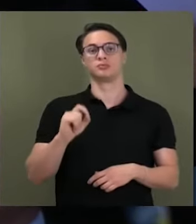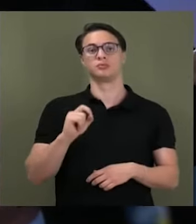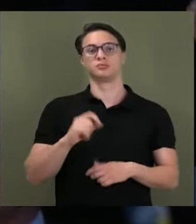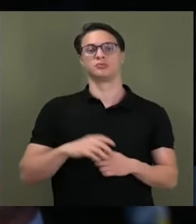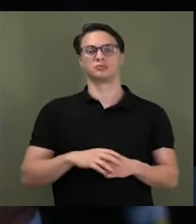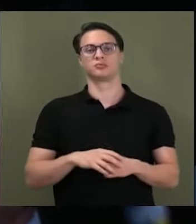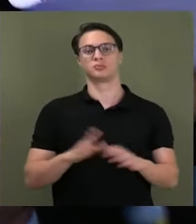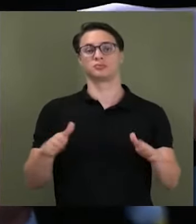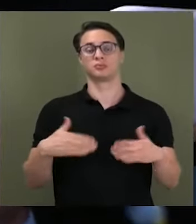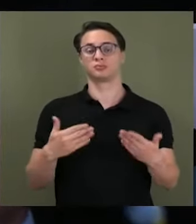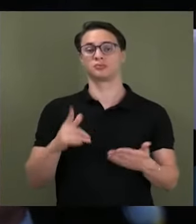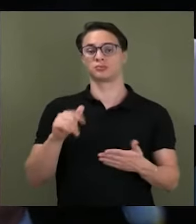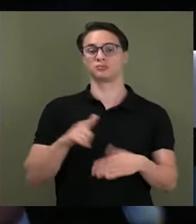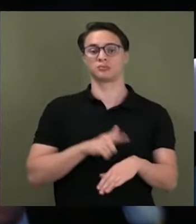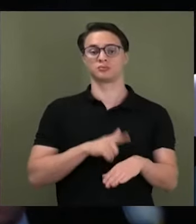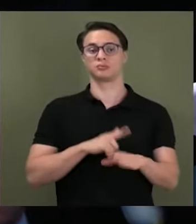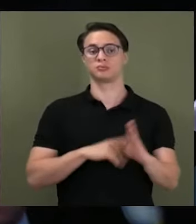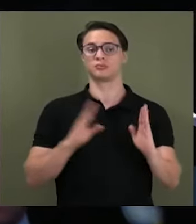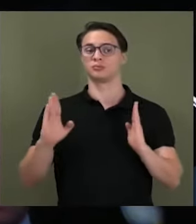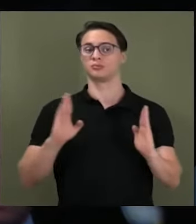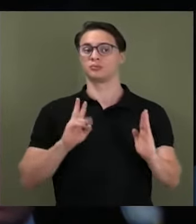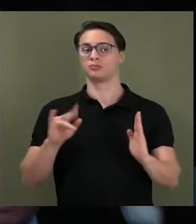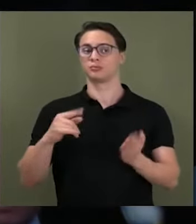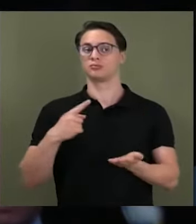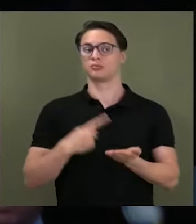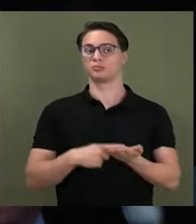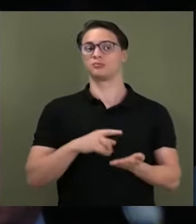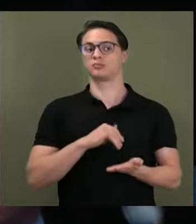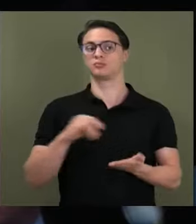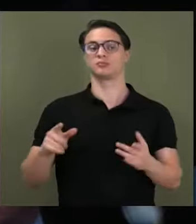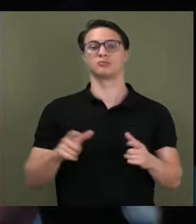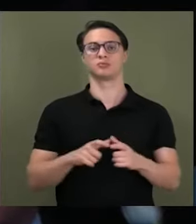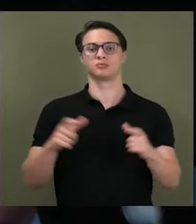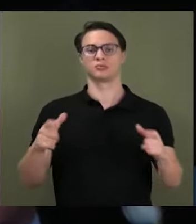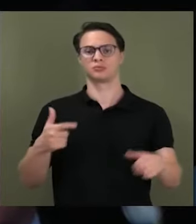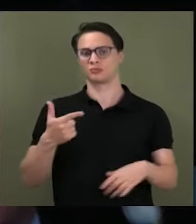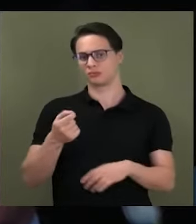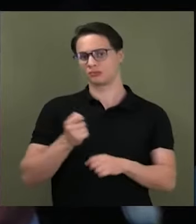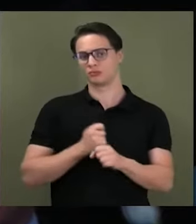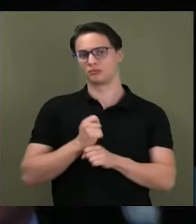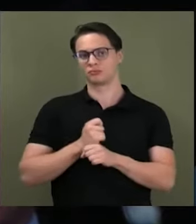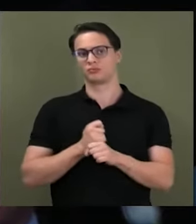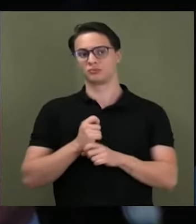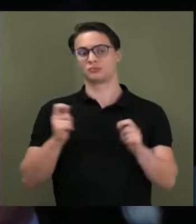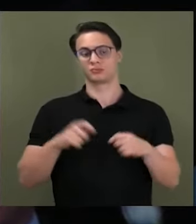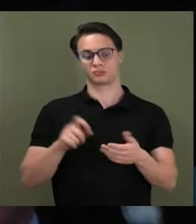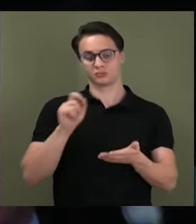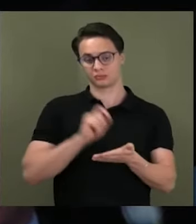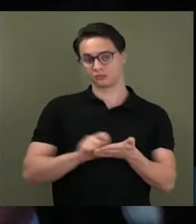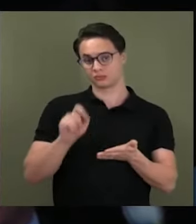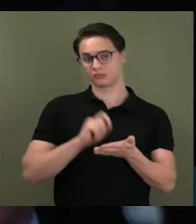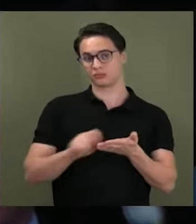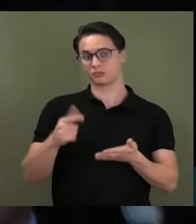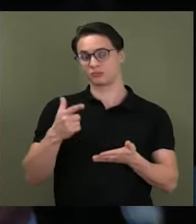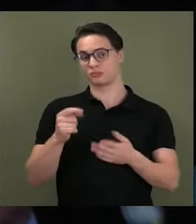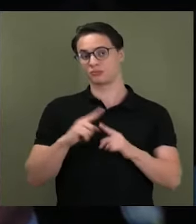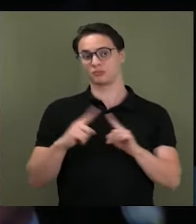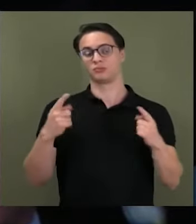só precisa saber qual é o tempo dessa pena que ele vai cumprir. Se é para aumentar aqui para 20 anos, que se escreva 20, mas ele precisa